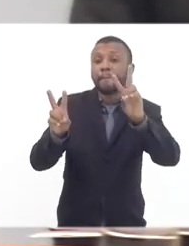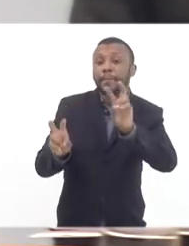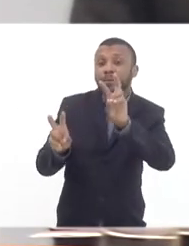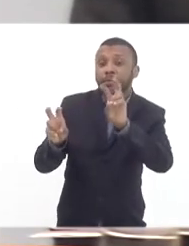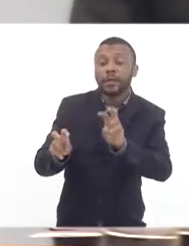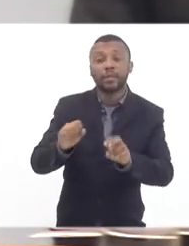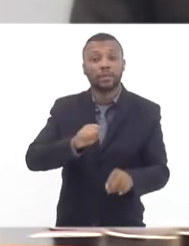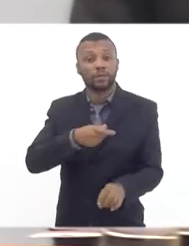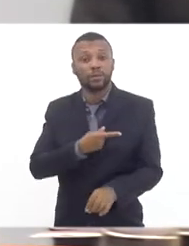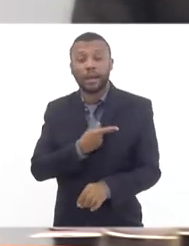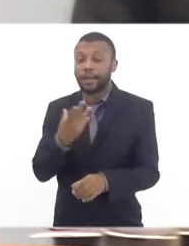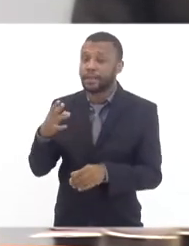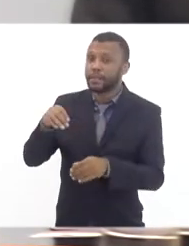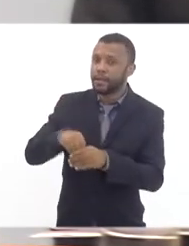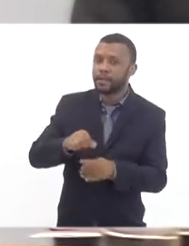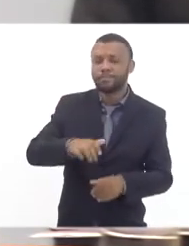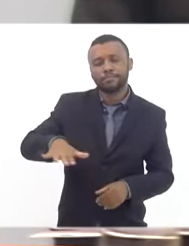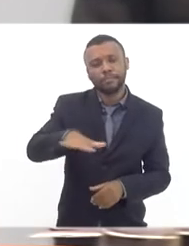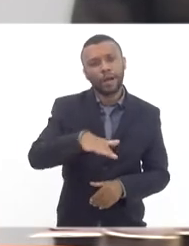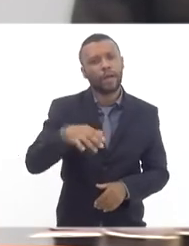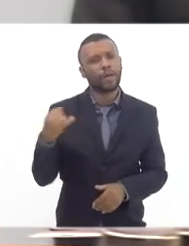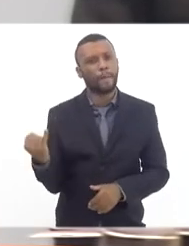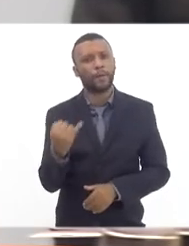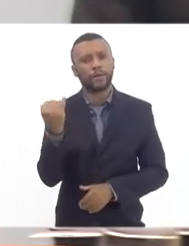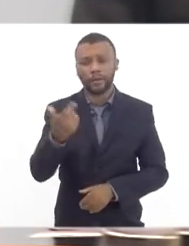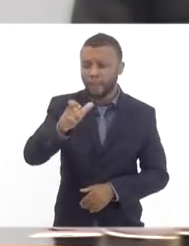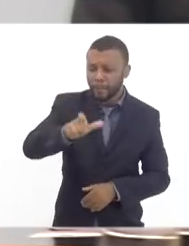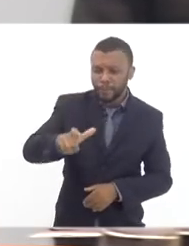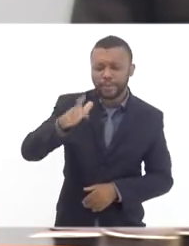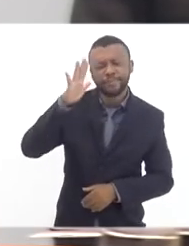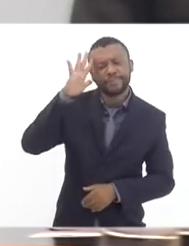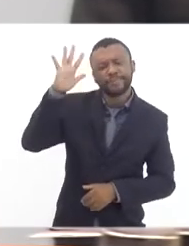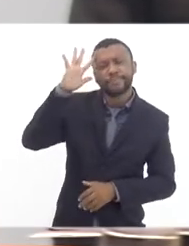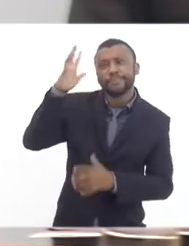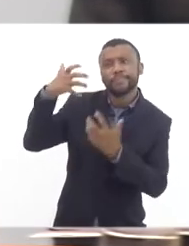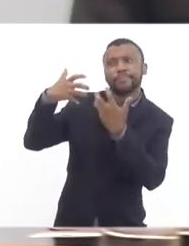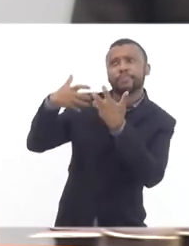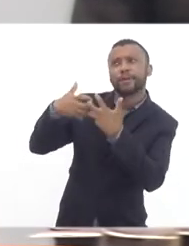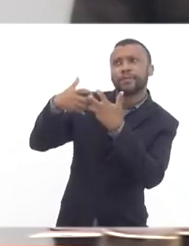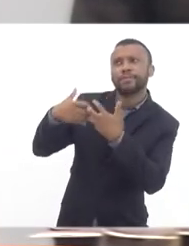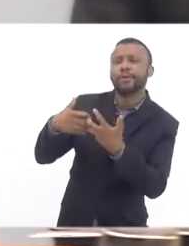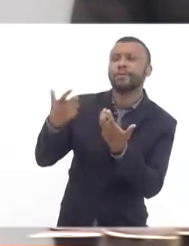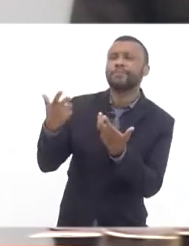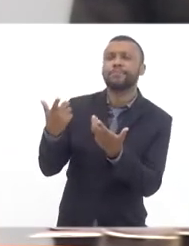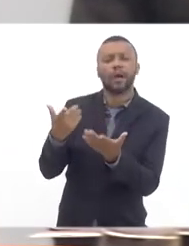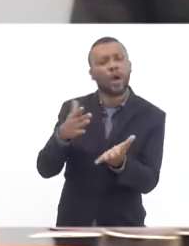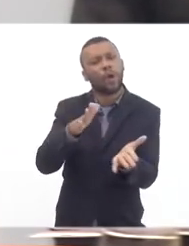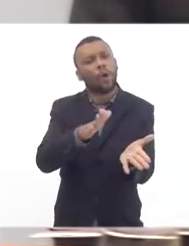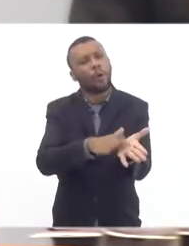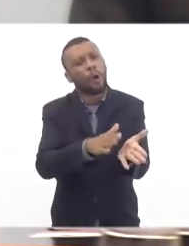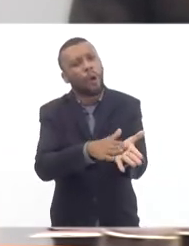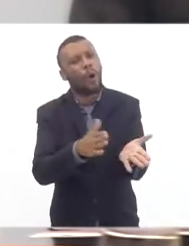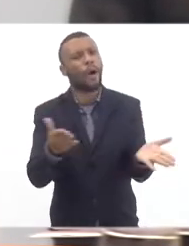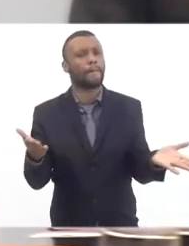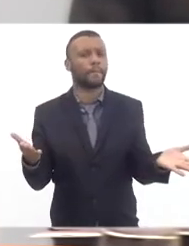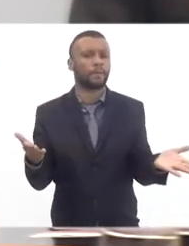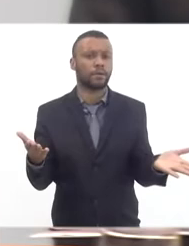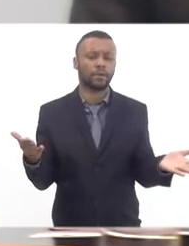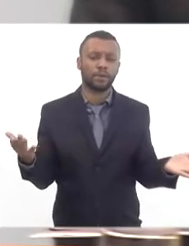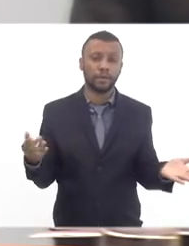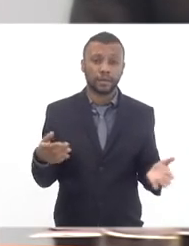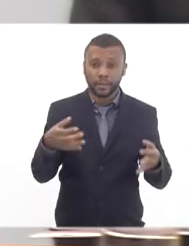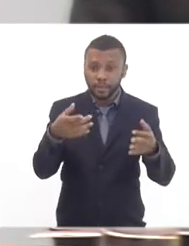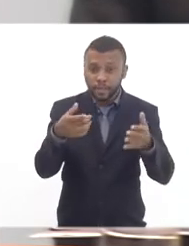cenário de importância, de gente que pensa, que questiona, que cobra, né? Que estabelece uma condição que a gente